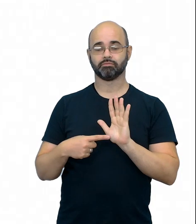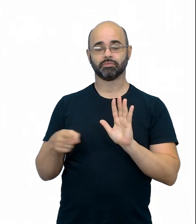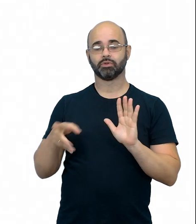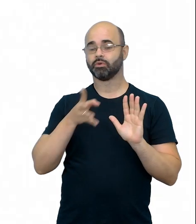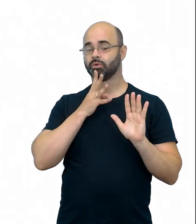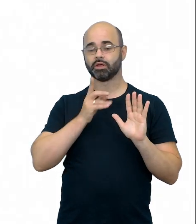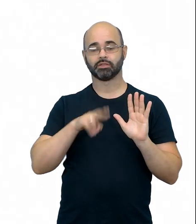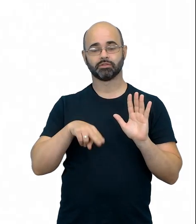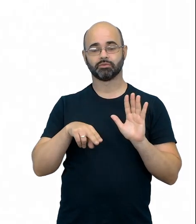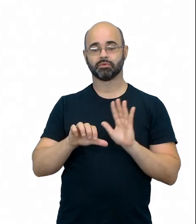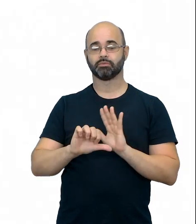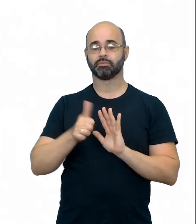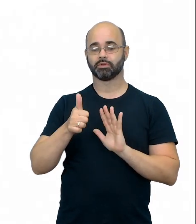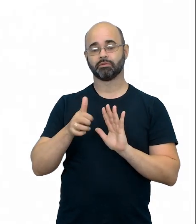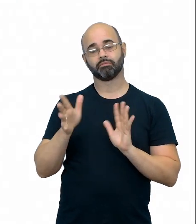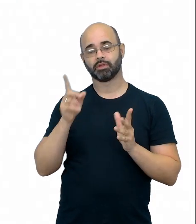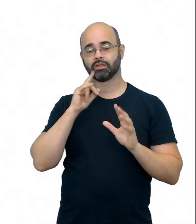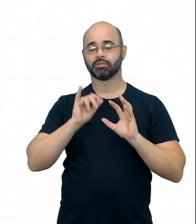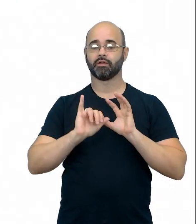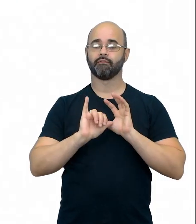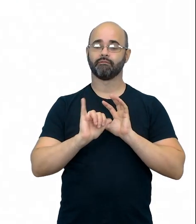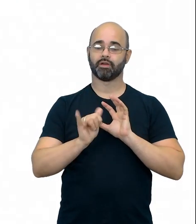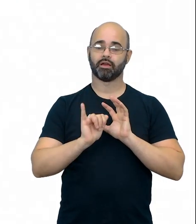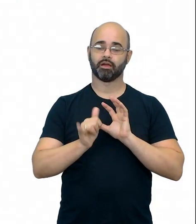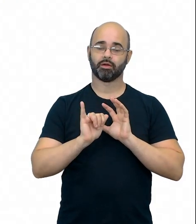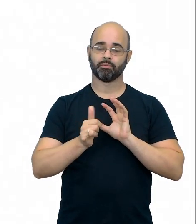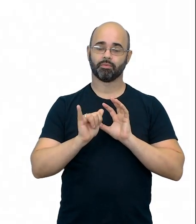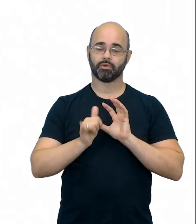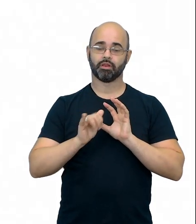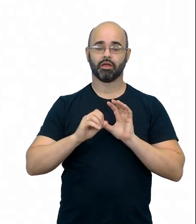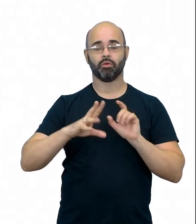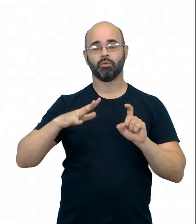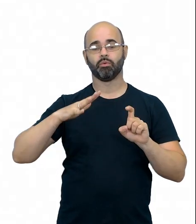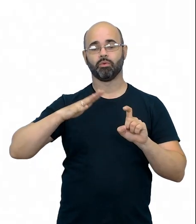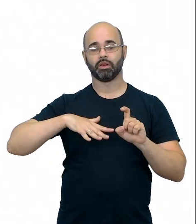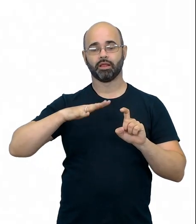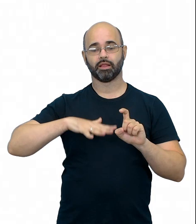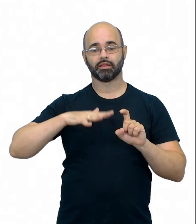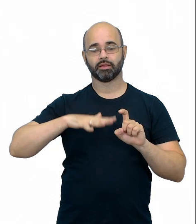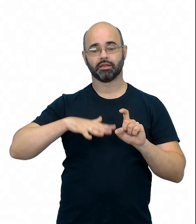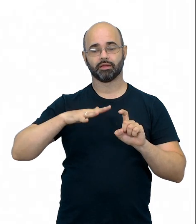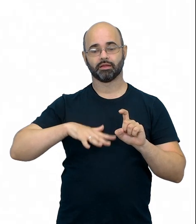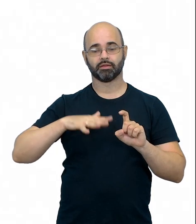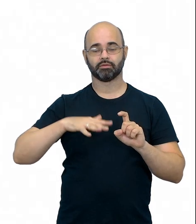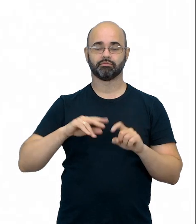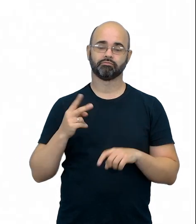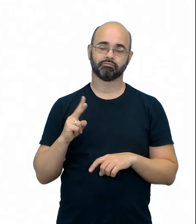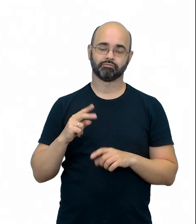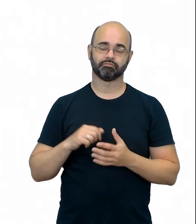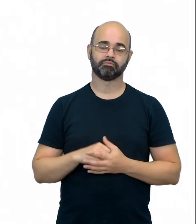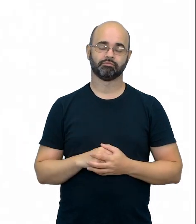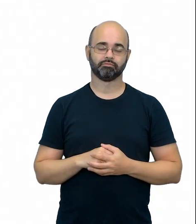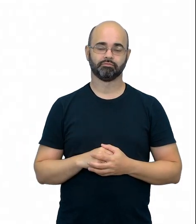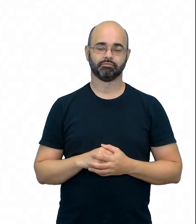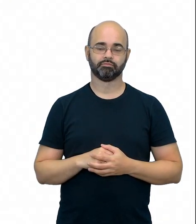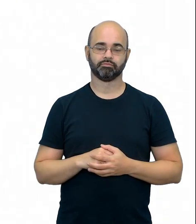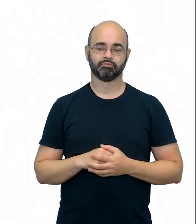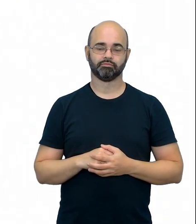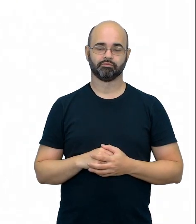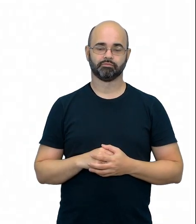fazer a relação com uma fábula e com uma lenda, que é o que eles provavelmente tiveram mais